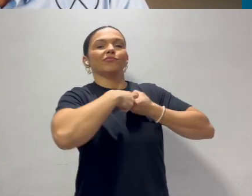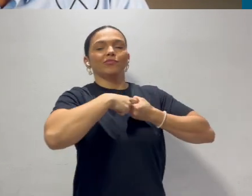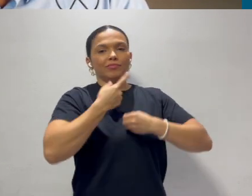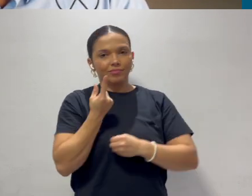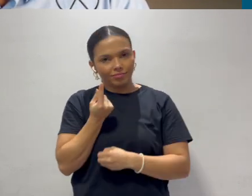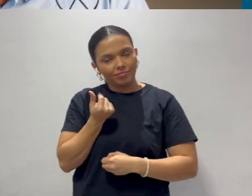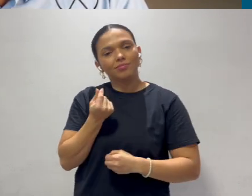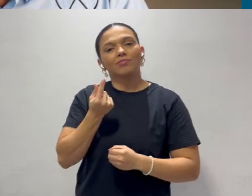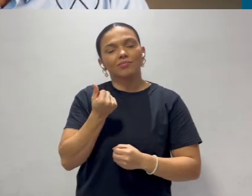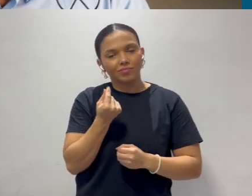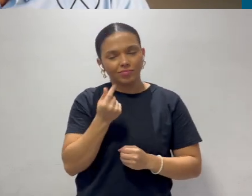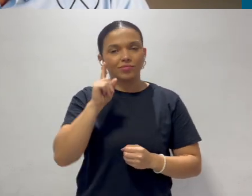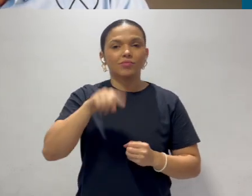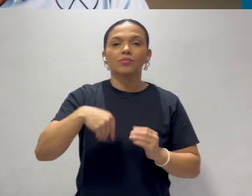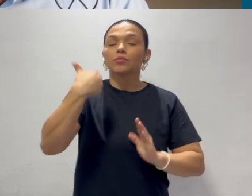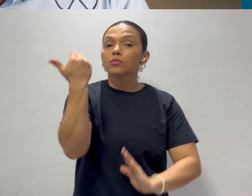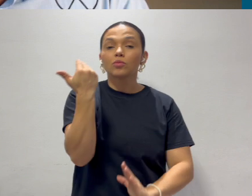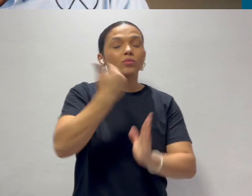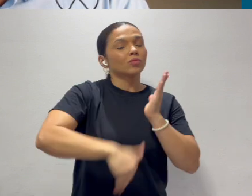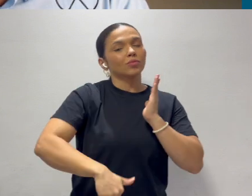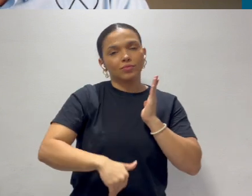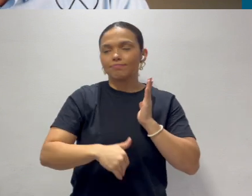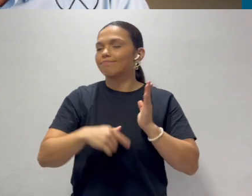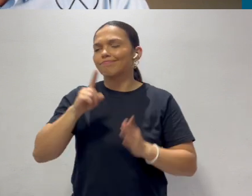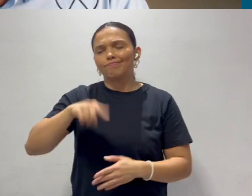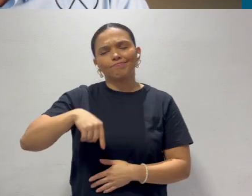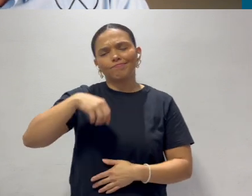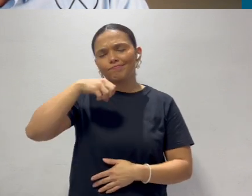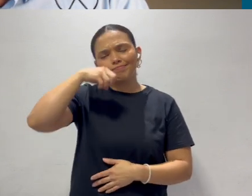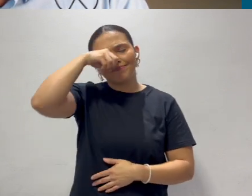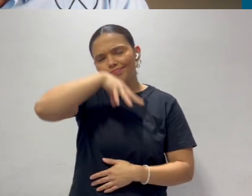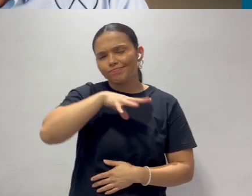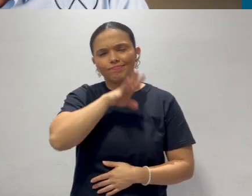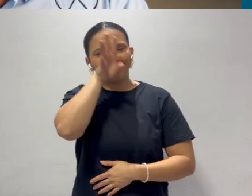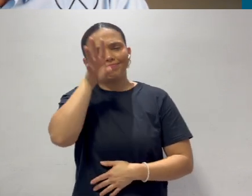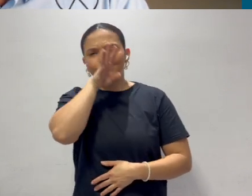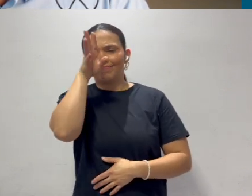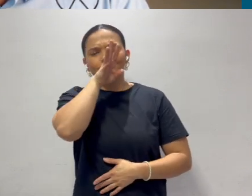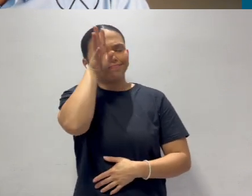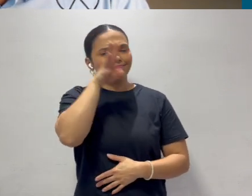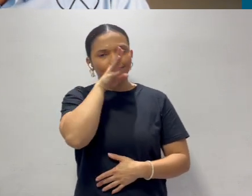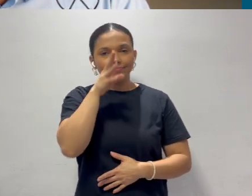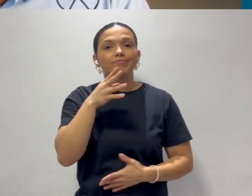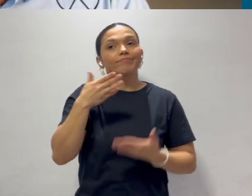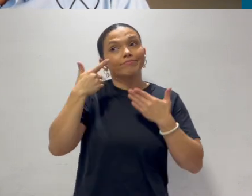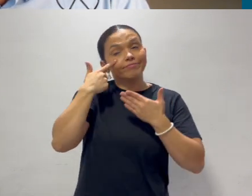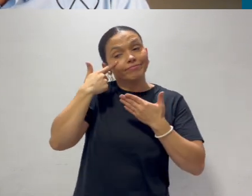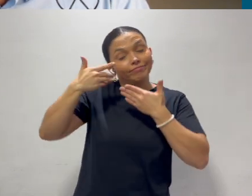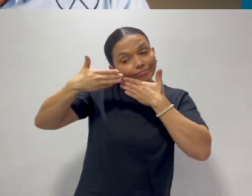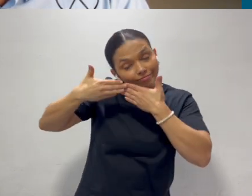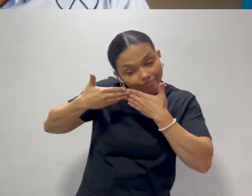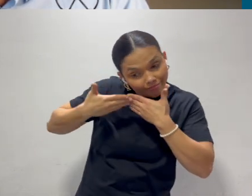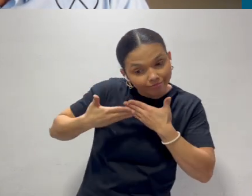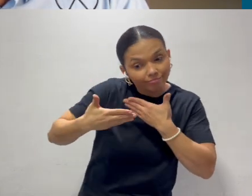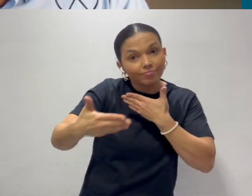o retorno desse pagamento, né, que foi descontado, né? É uma coisa absurda isso, né? Mas vamos ver, essa